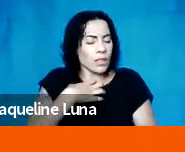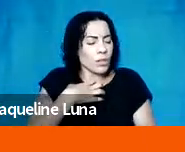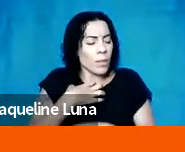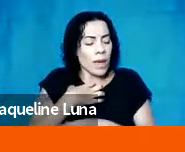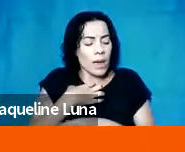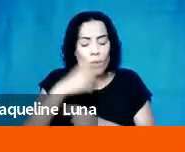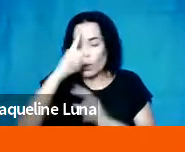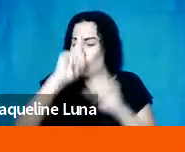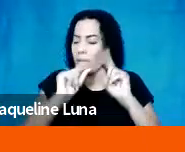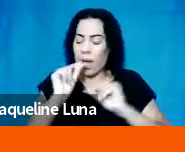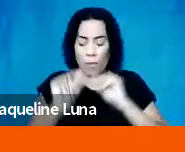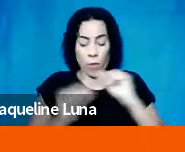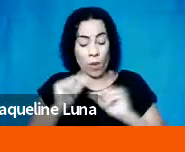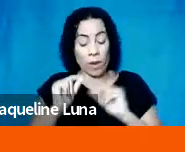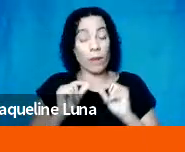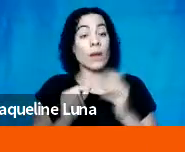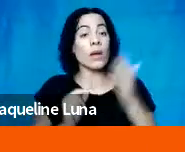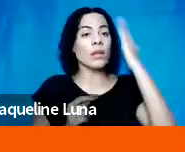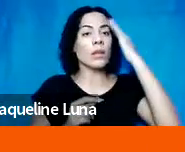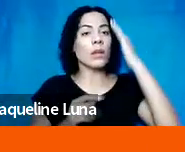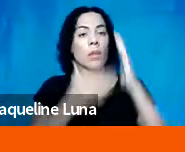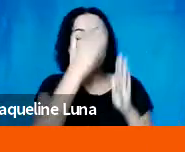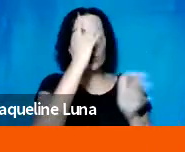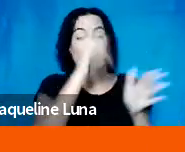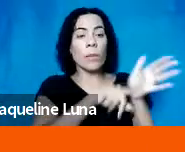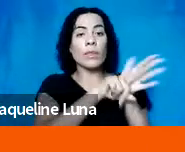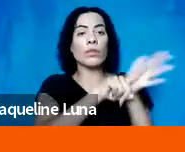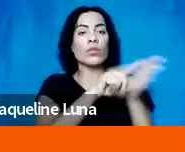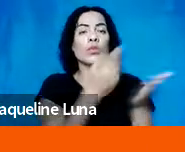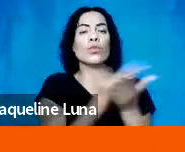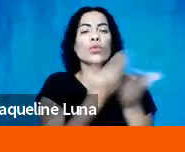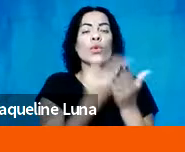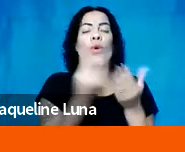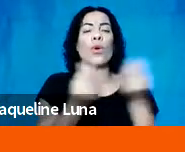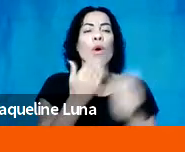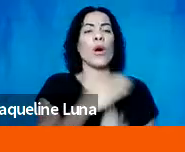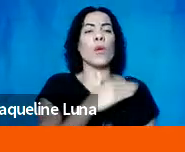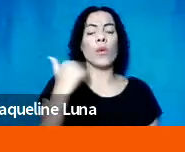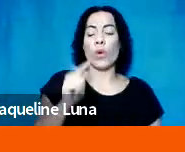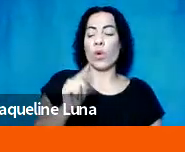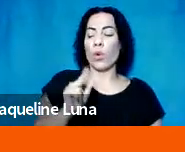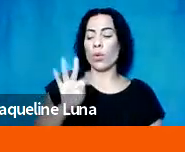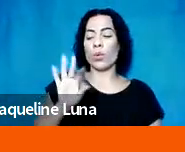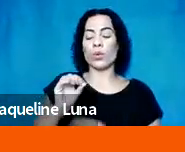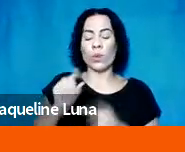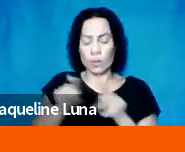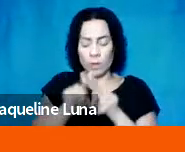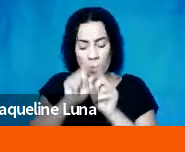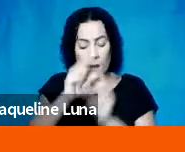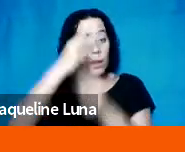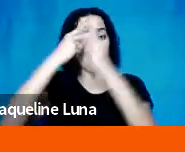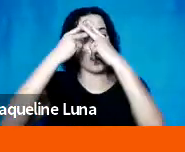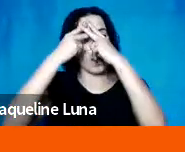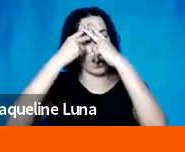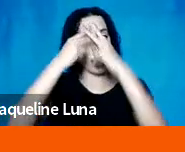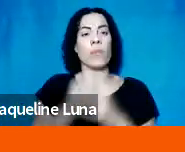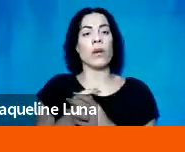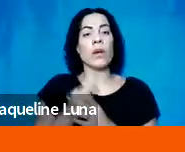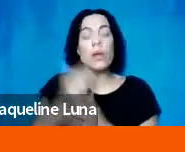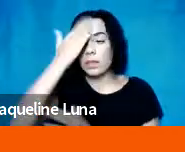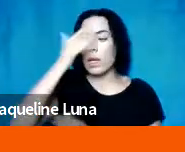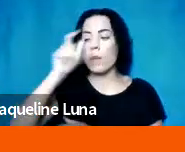Ouvimos os pesquisadores que estudam sobre o luto, sobre os traumas. Ouvimos também os profissionais que cuidam das